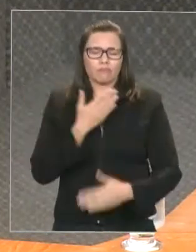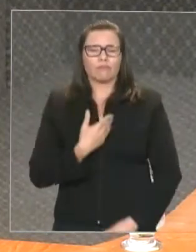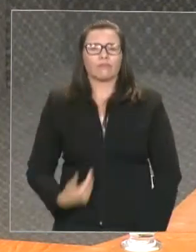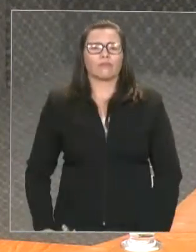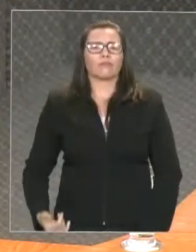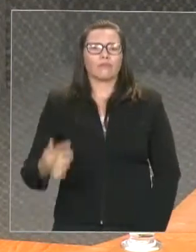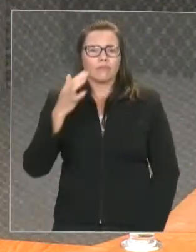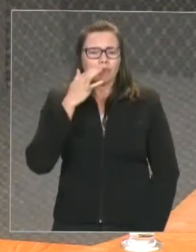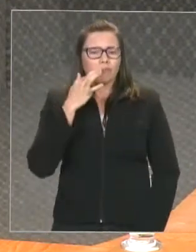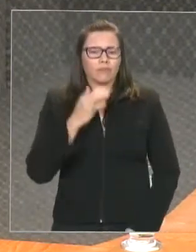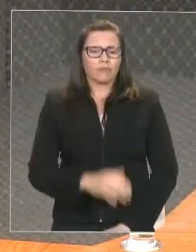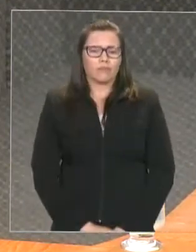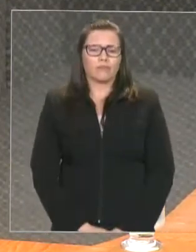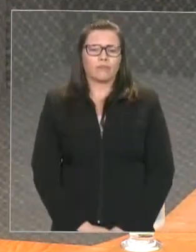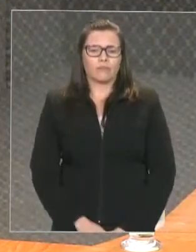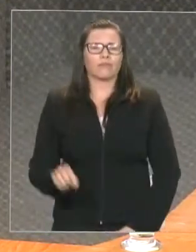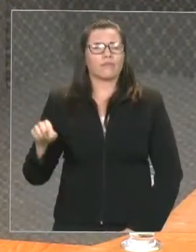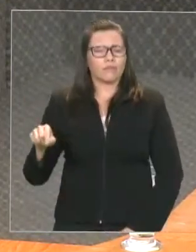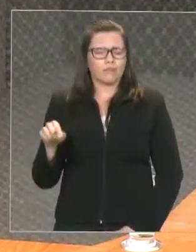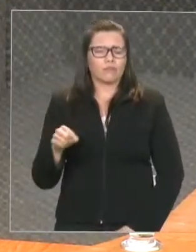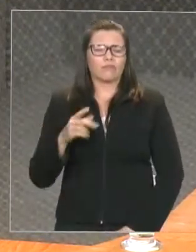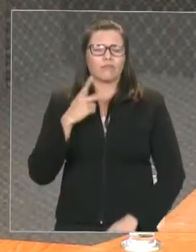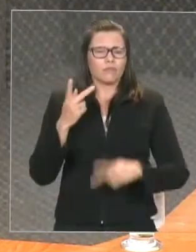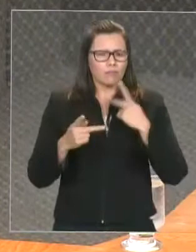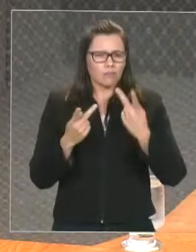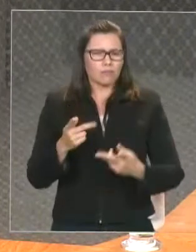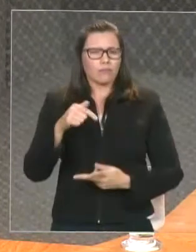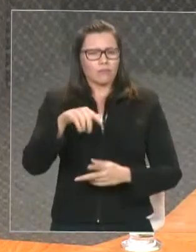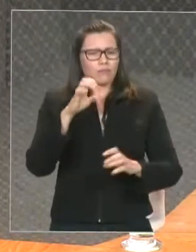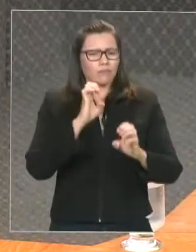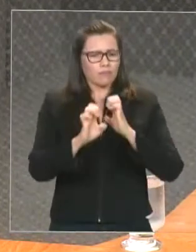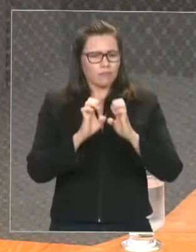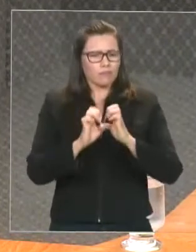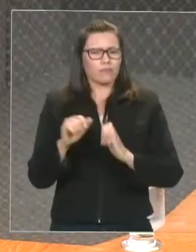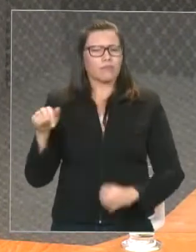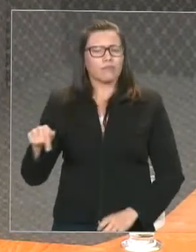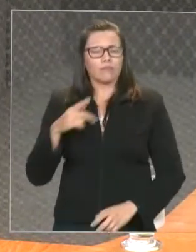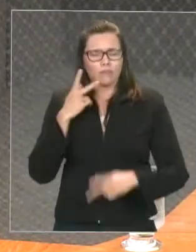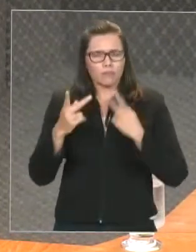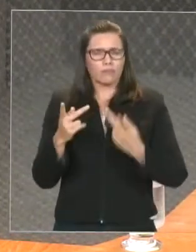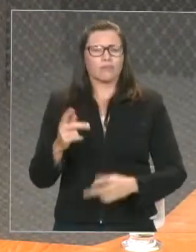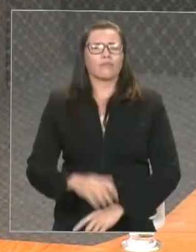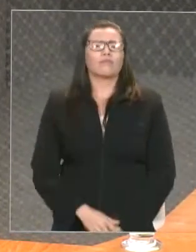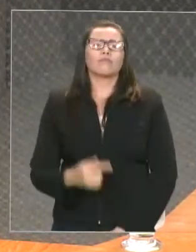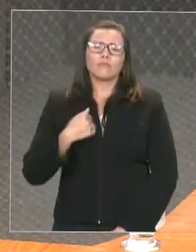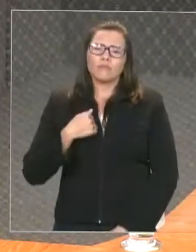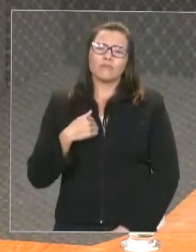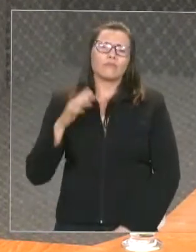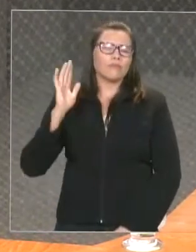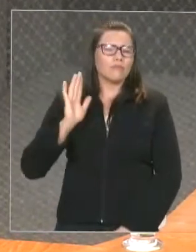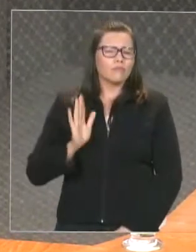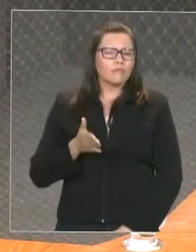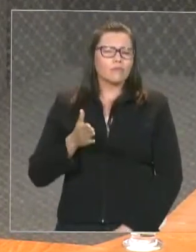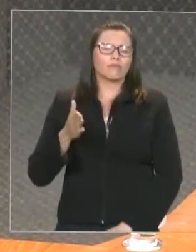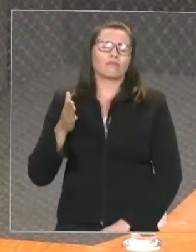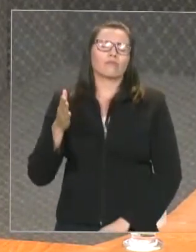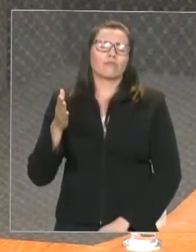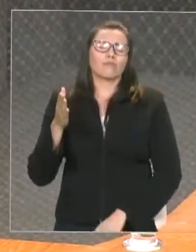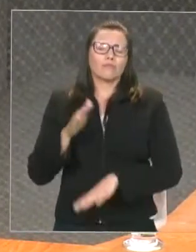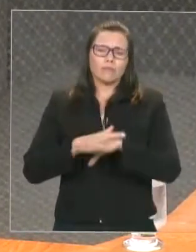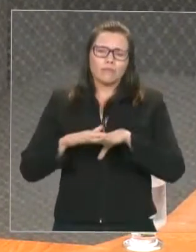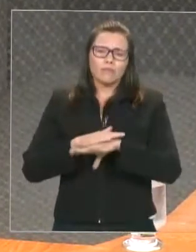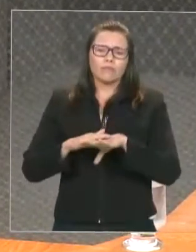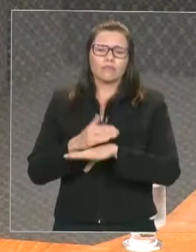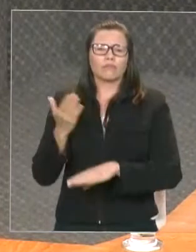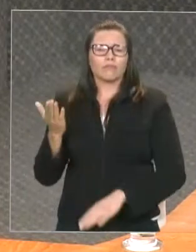fez referência no seu discurso lá em Estreito à minha pessoa, a deputada Valéria Macedo, ao deputado federal